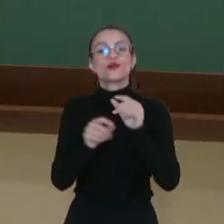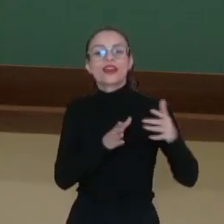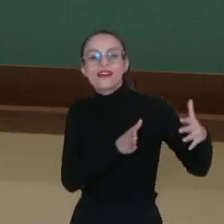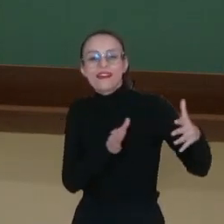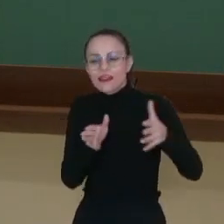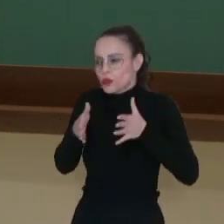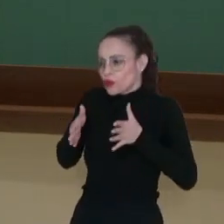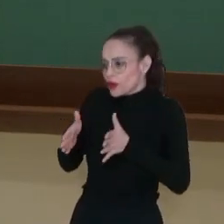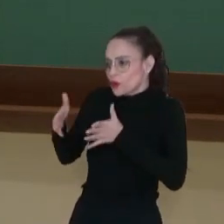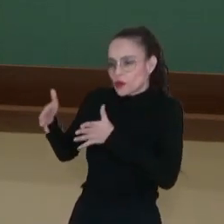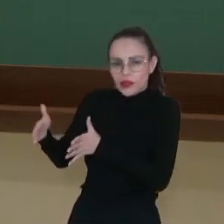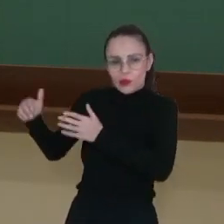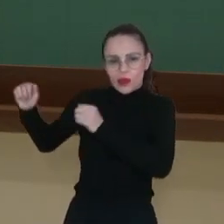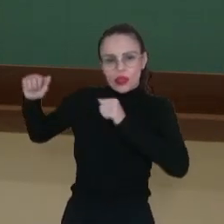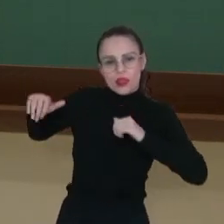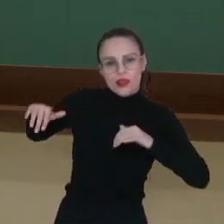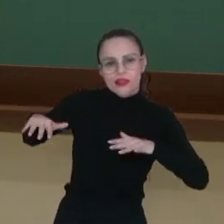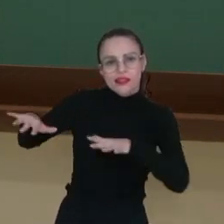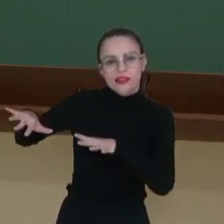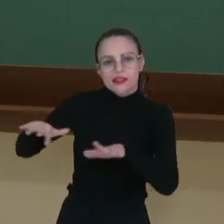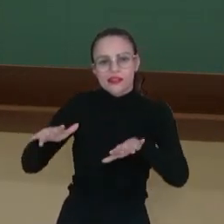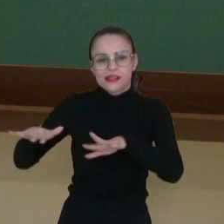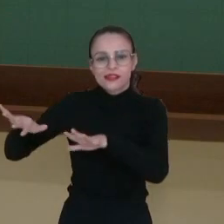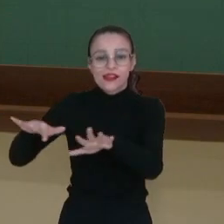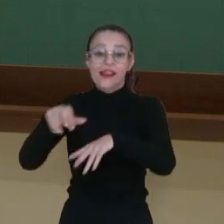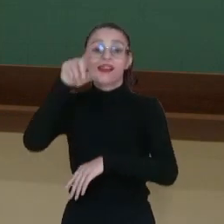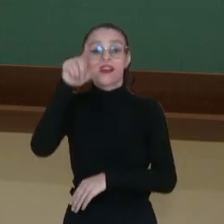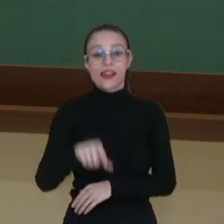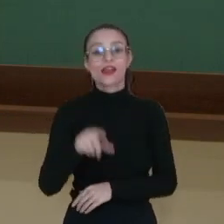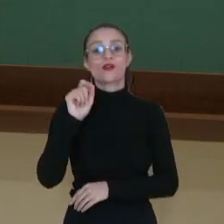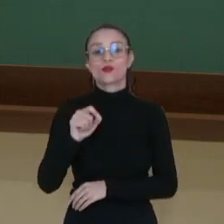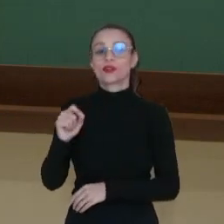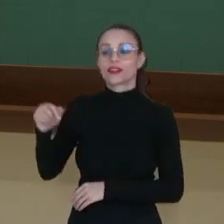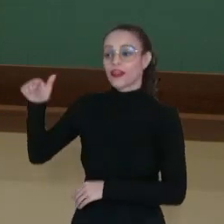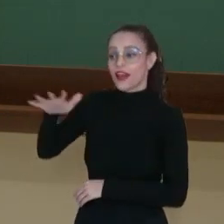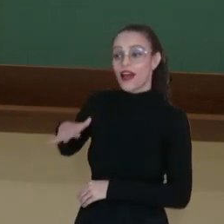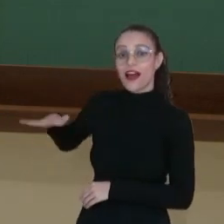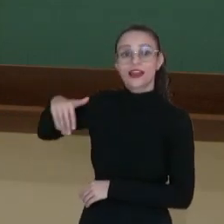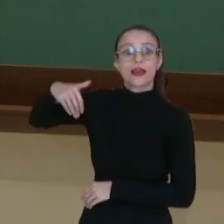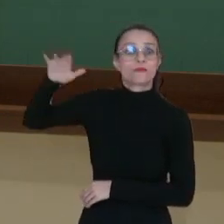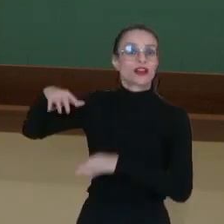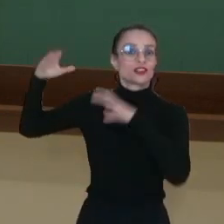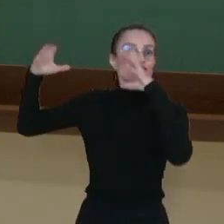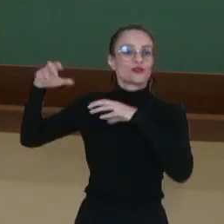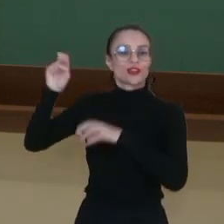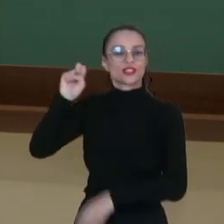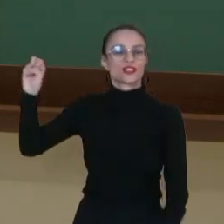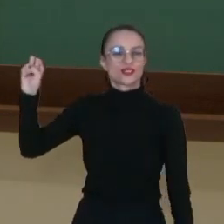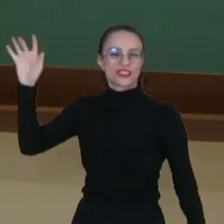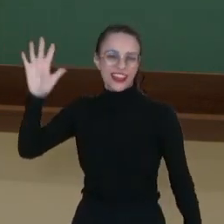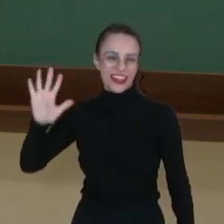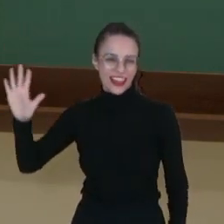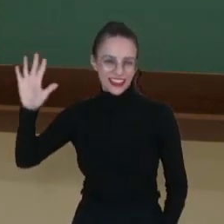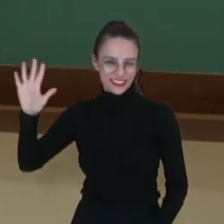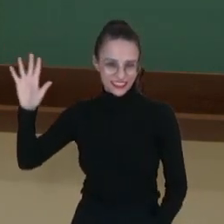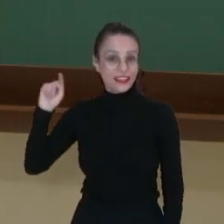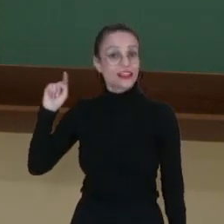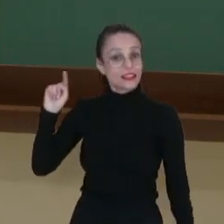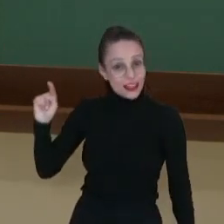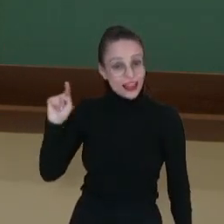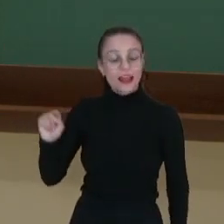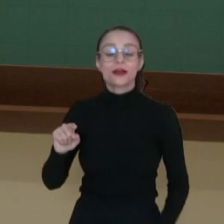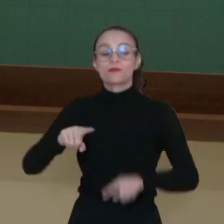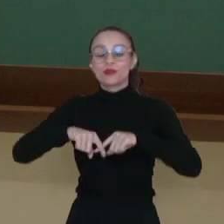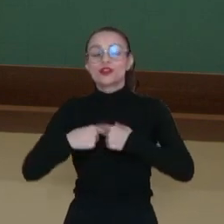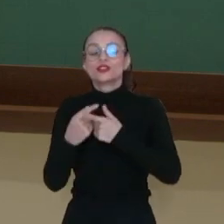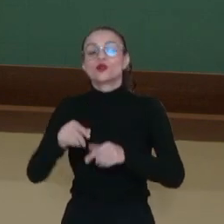que contribuem com água para ele, são em áreas mais chuvosas do Sudeste. As nascentes ficam na Serra da